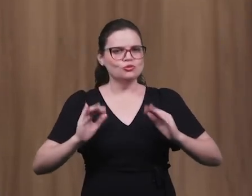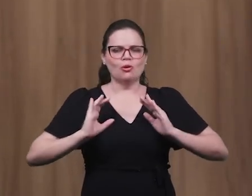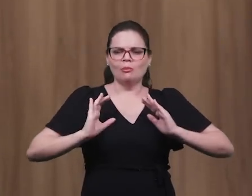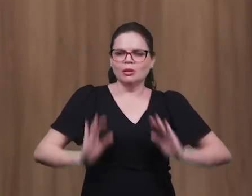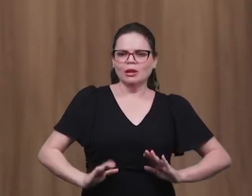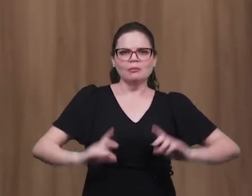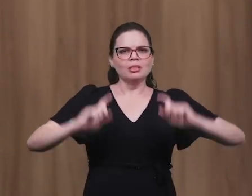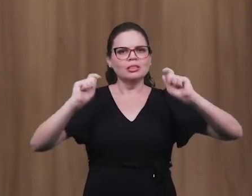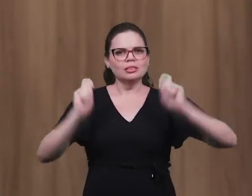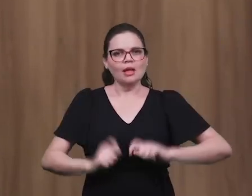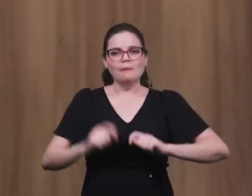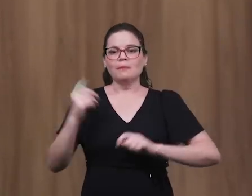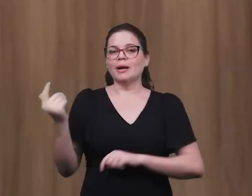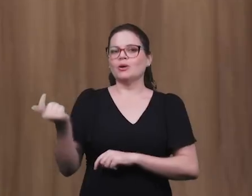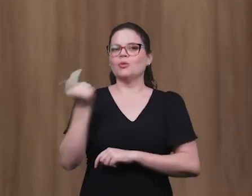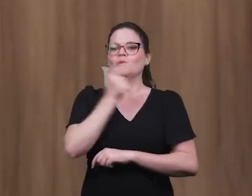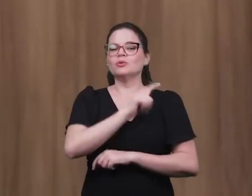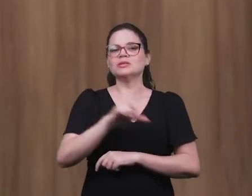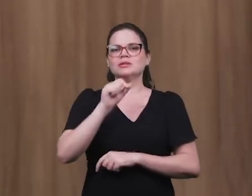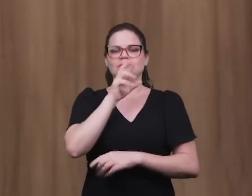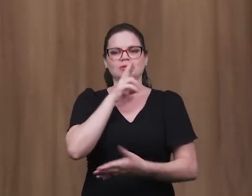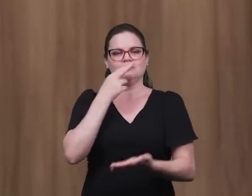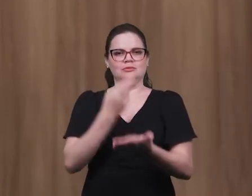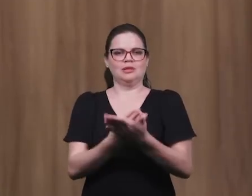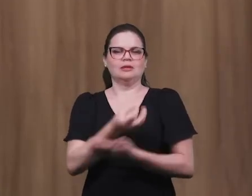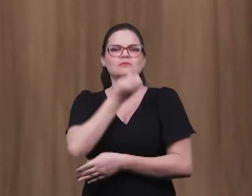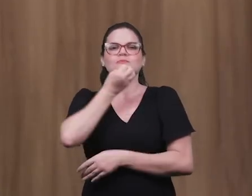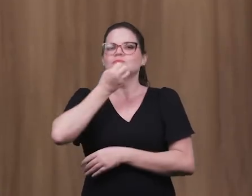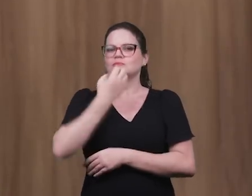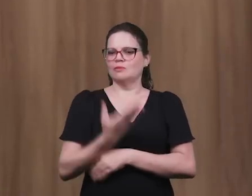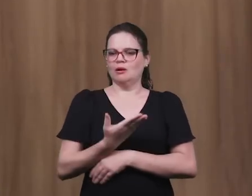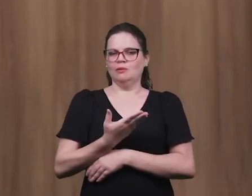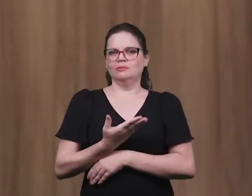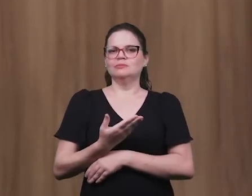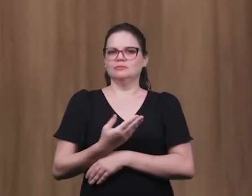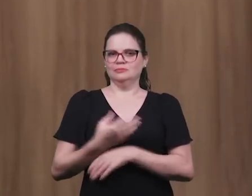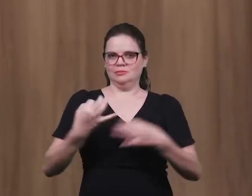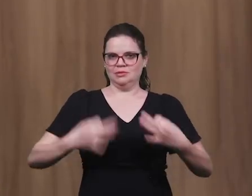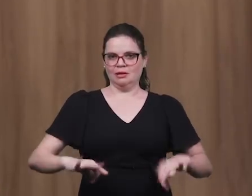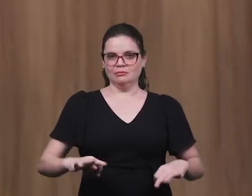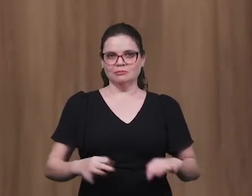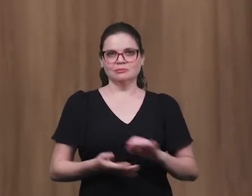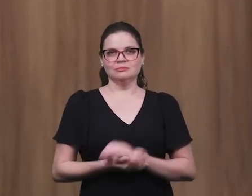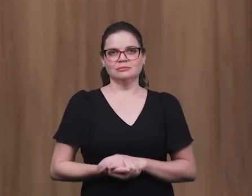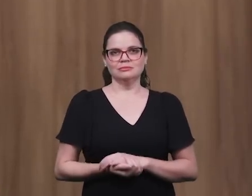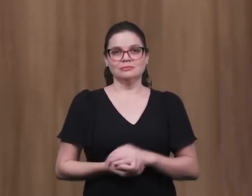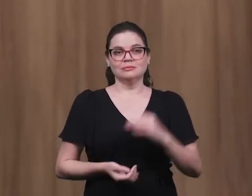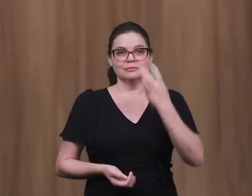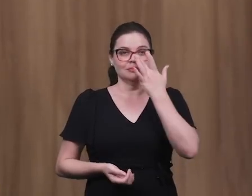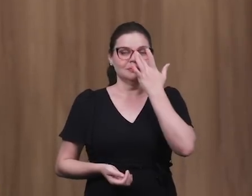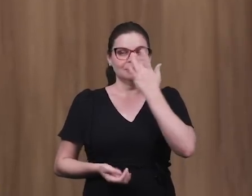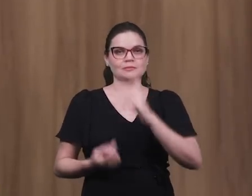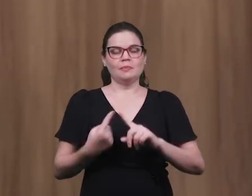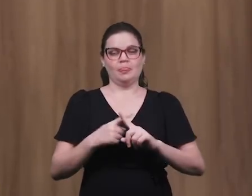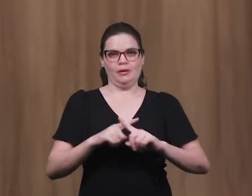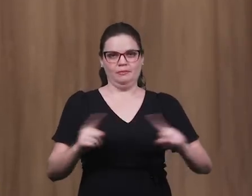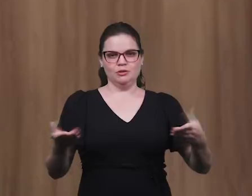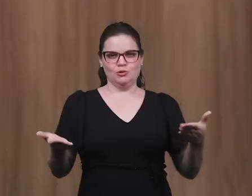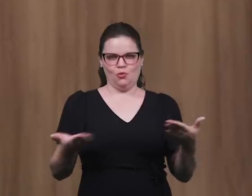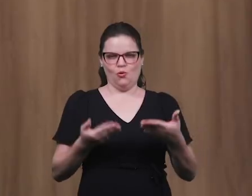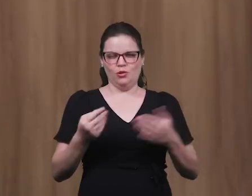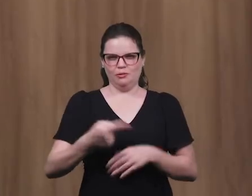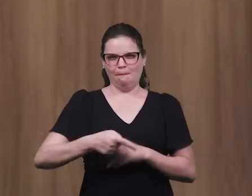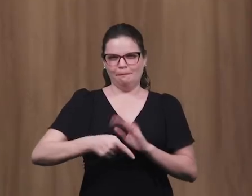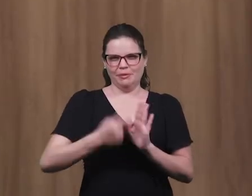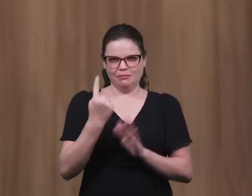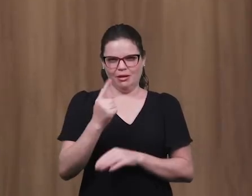alcançar os resultados, os bons frutos da forma correta de agir. Mas nesse primeiro